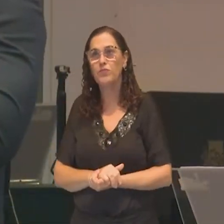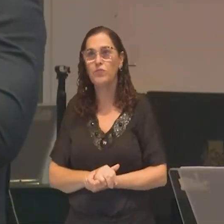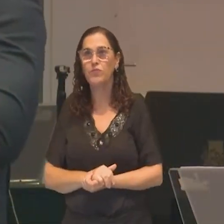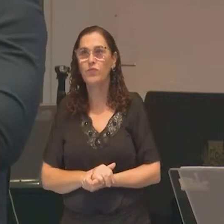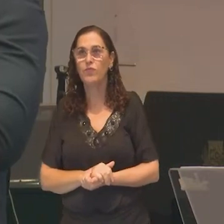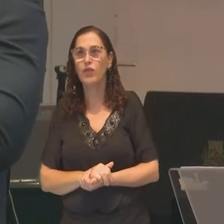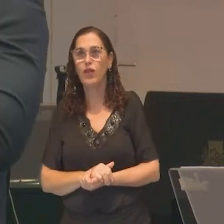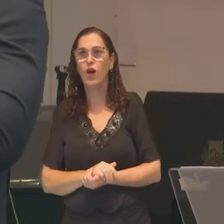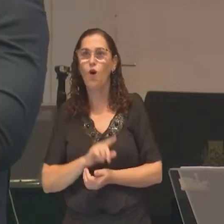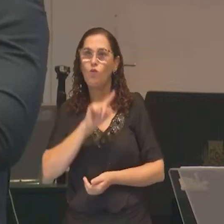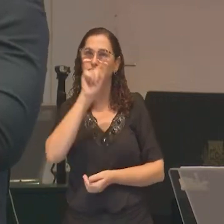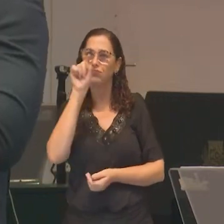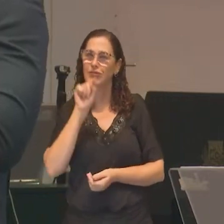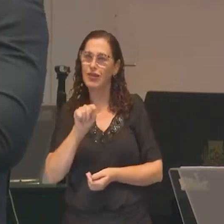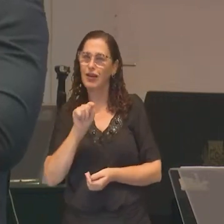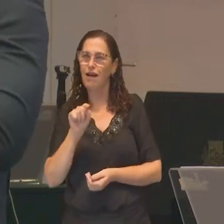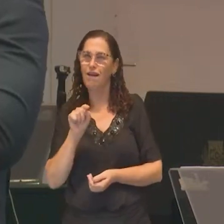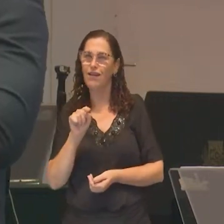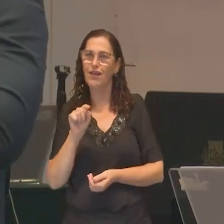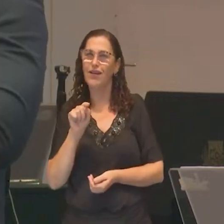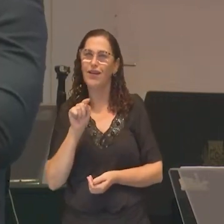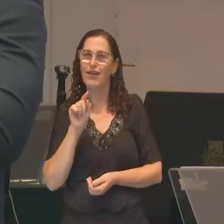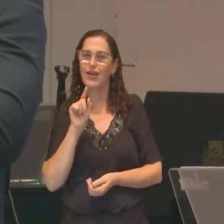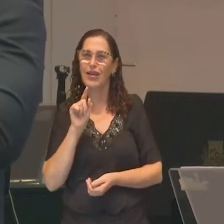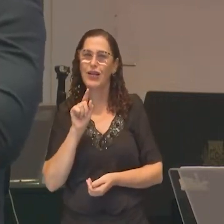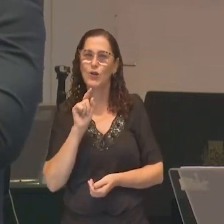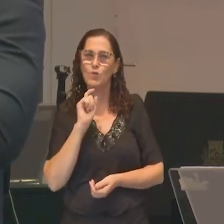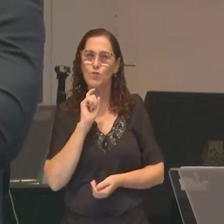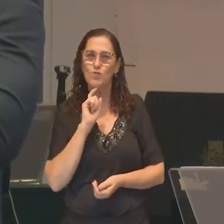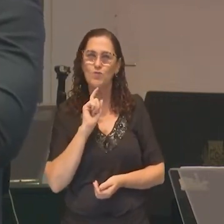Ou será que, porventura,